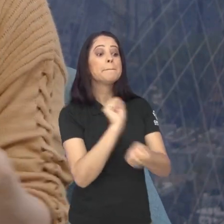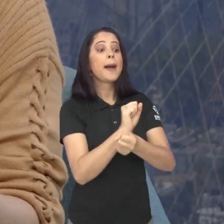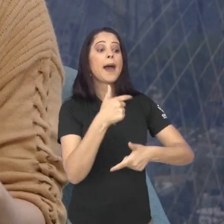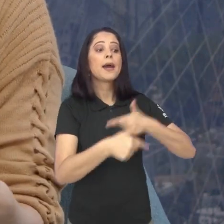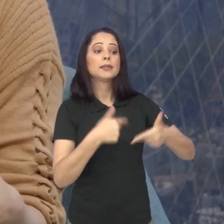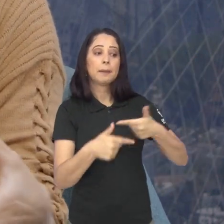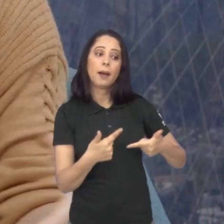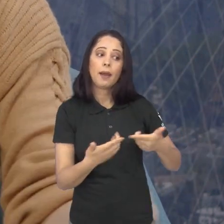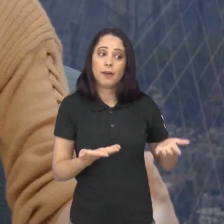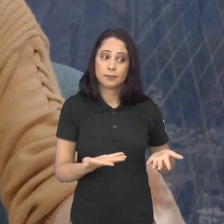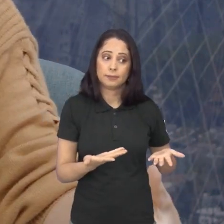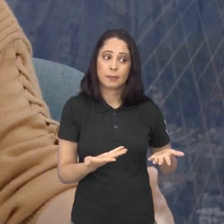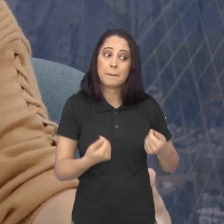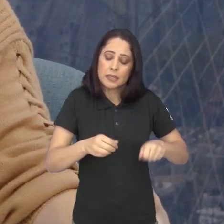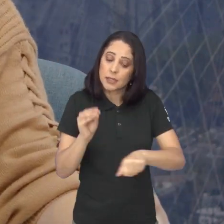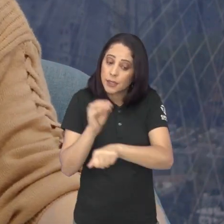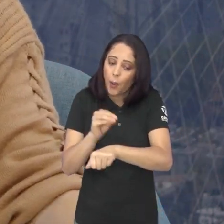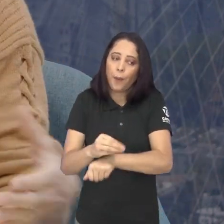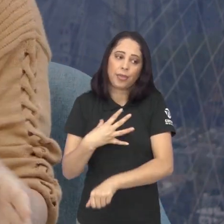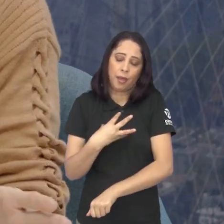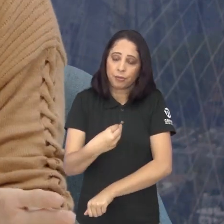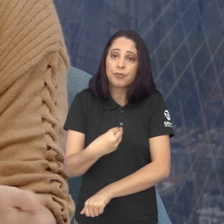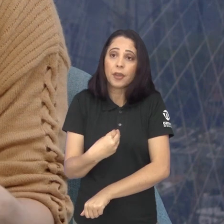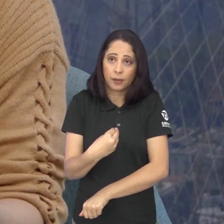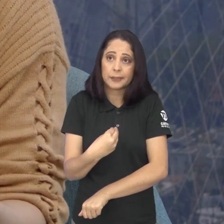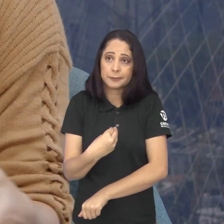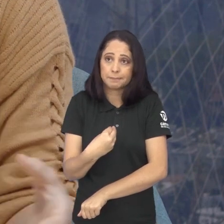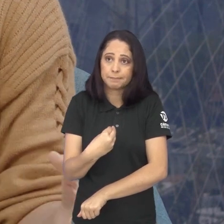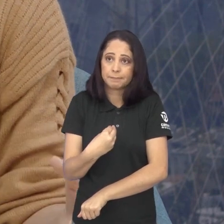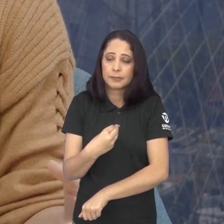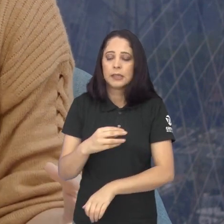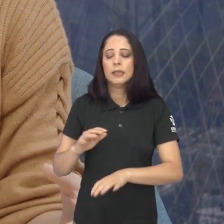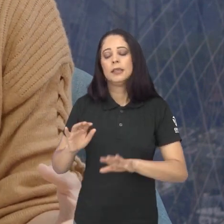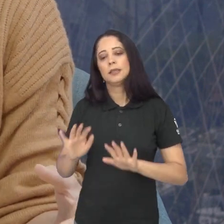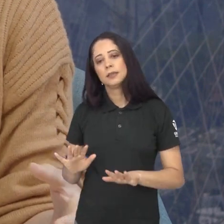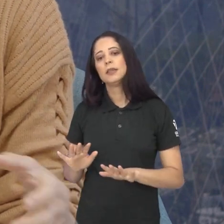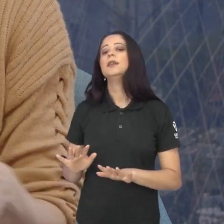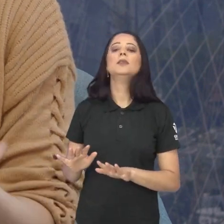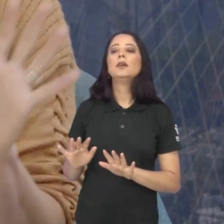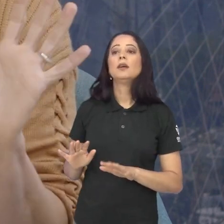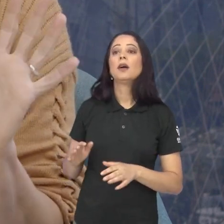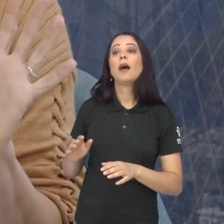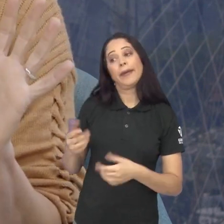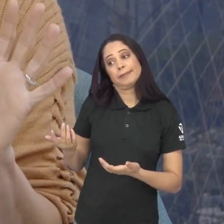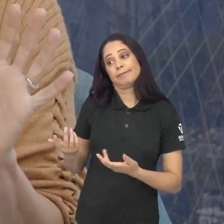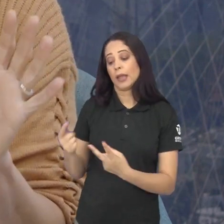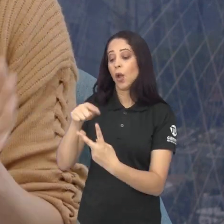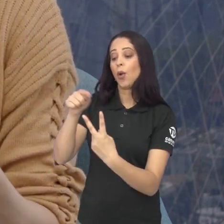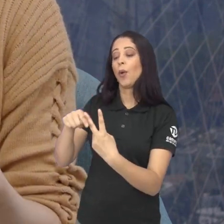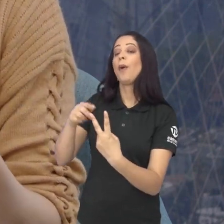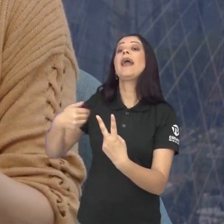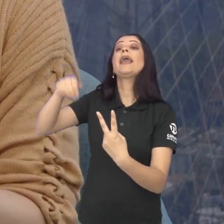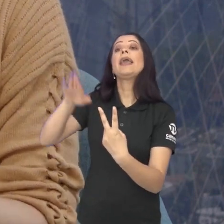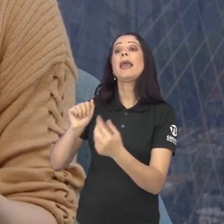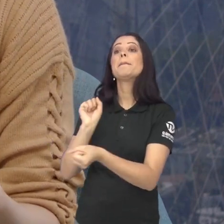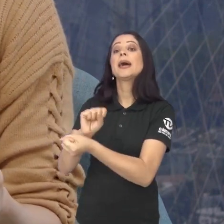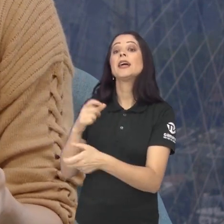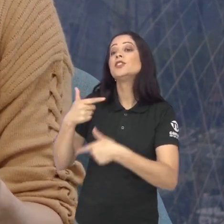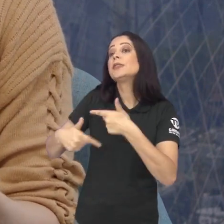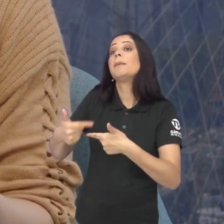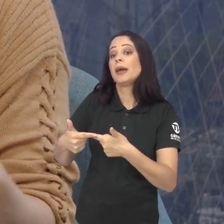Não dá pra gente continuar no esquema de trabalho que a gente tinha planejado, que a gente tinha sonhado, né? Alguém vai ter que abrir mão. Falar,